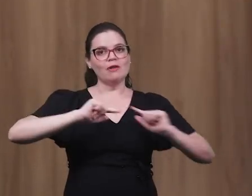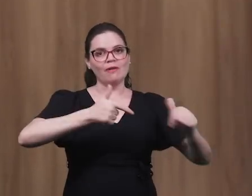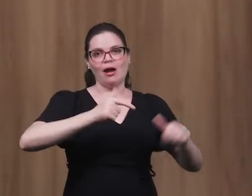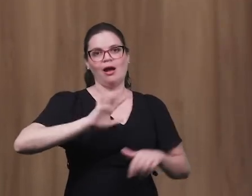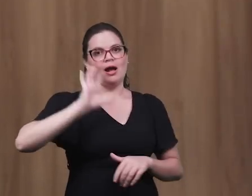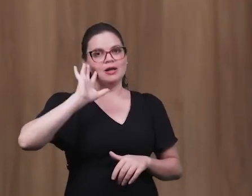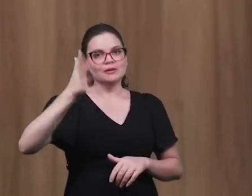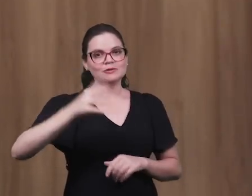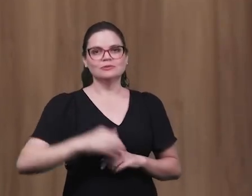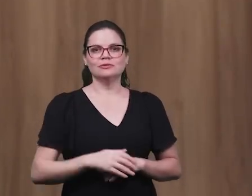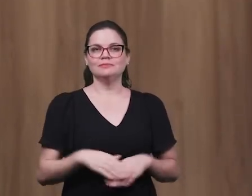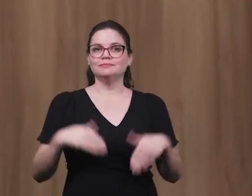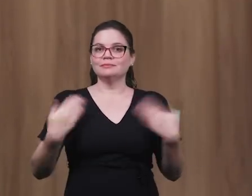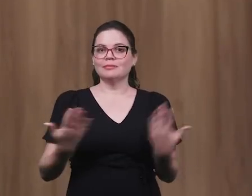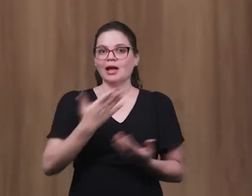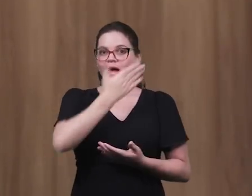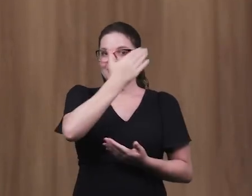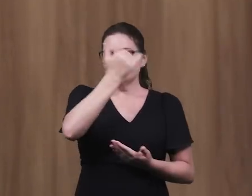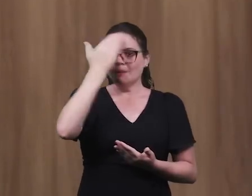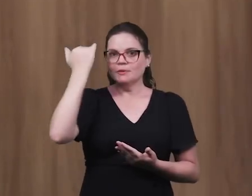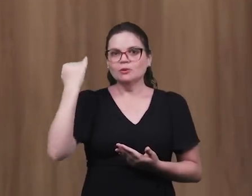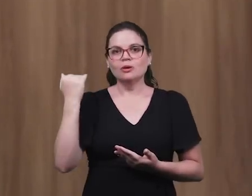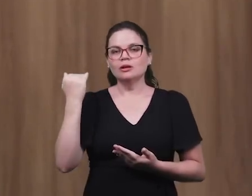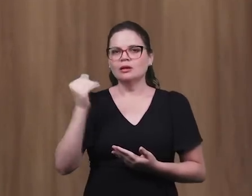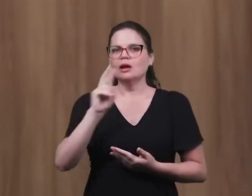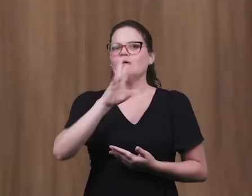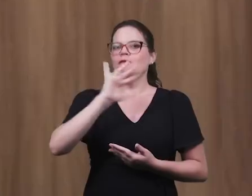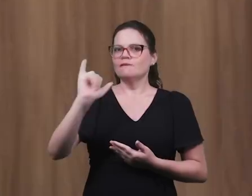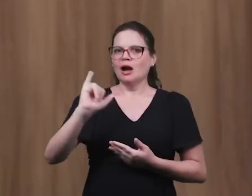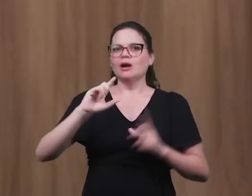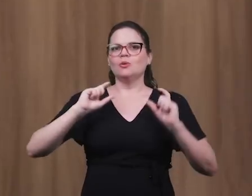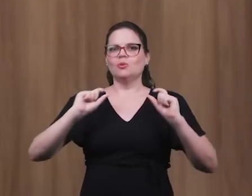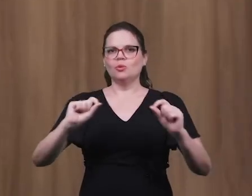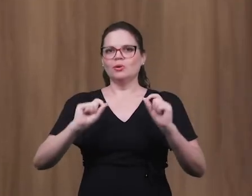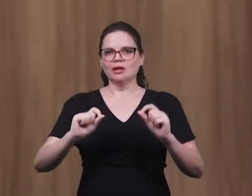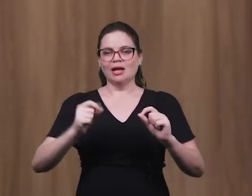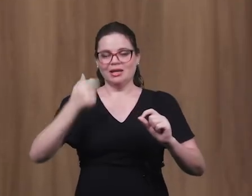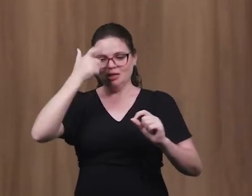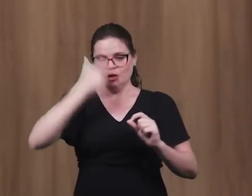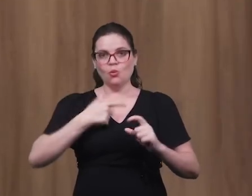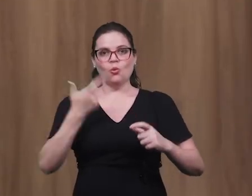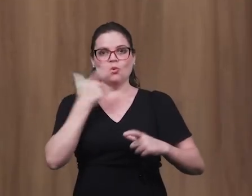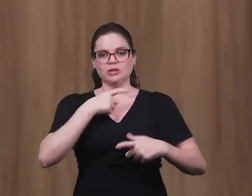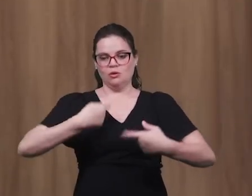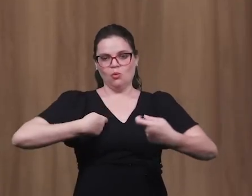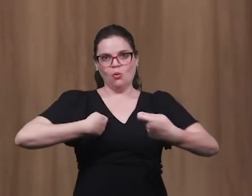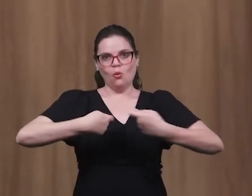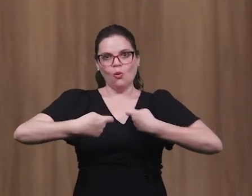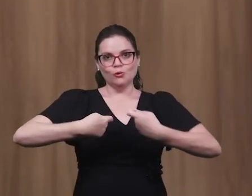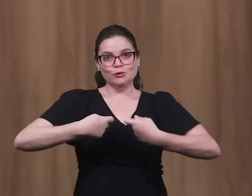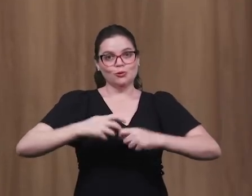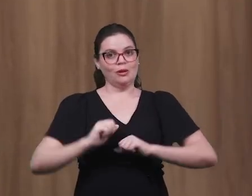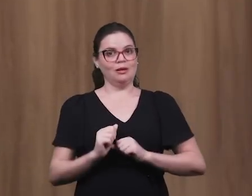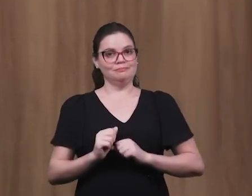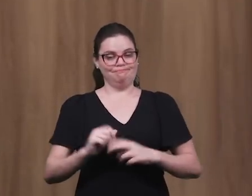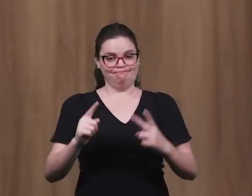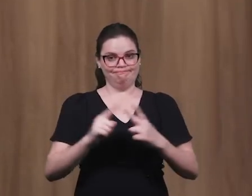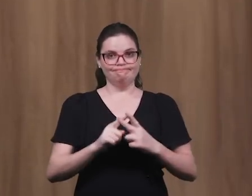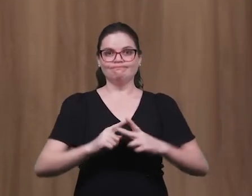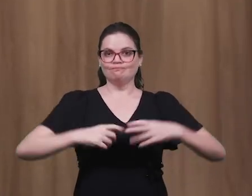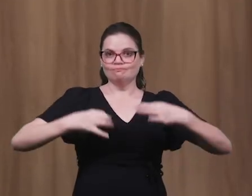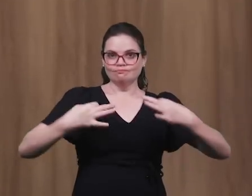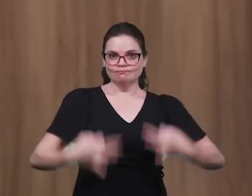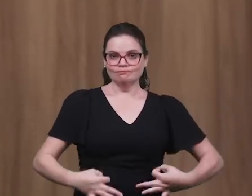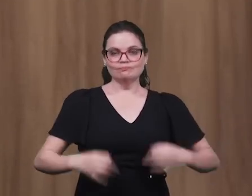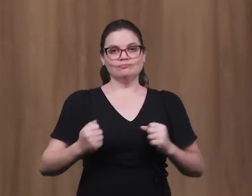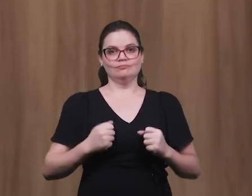ela forja o ser humano, ela coloca o ser humano para agir com autocontrole, para ser disciplinado, para